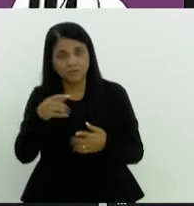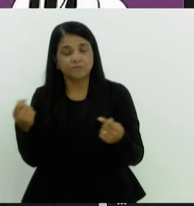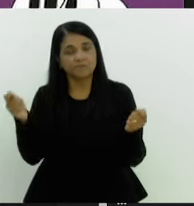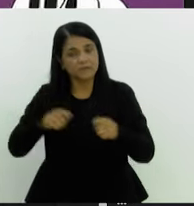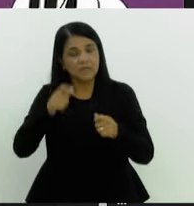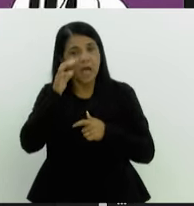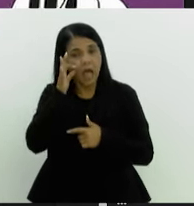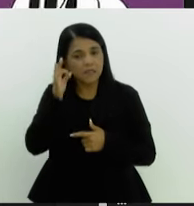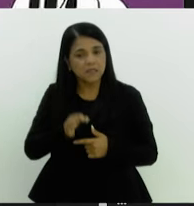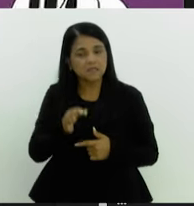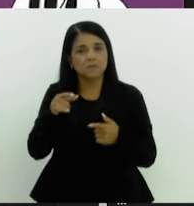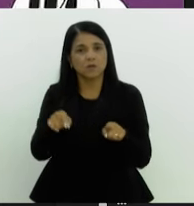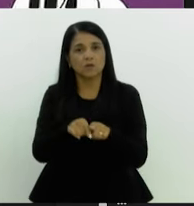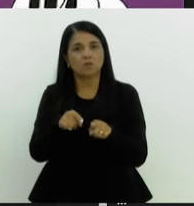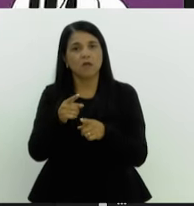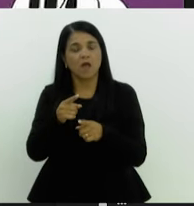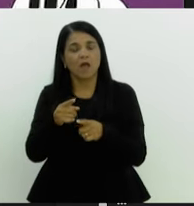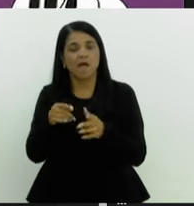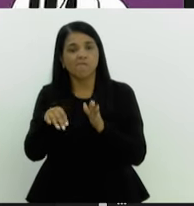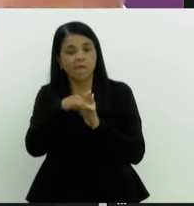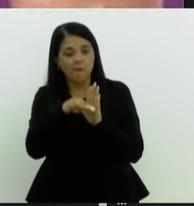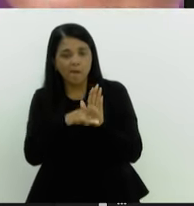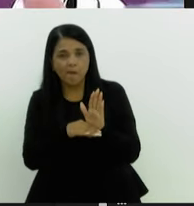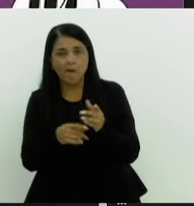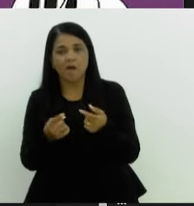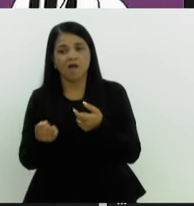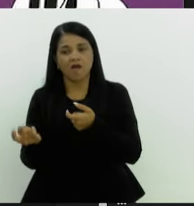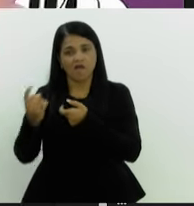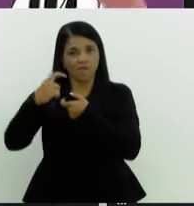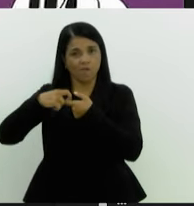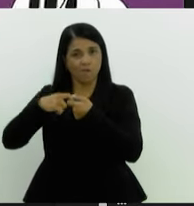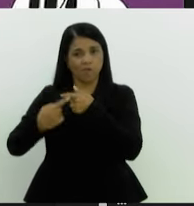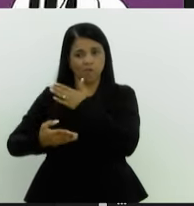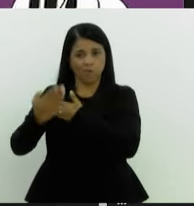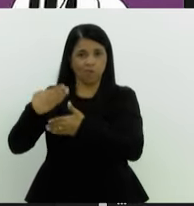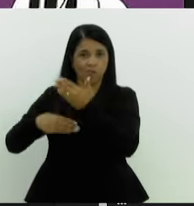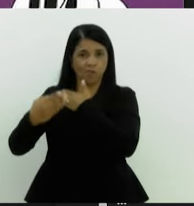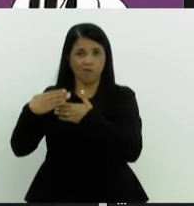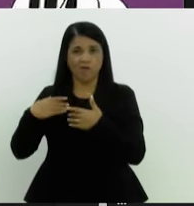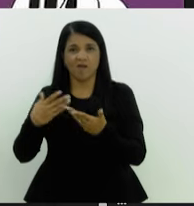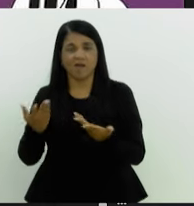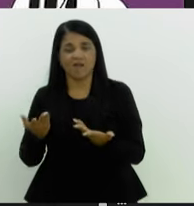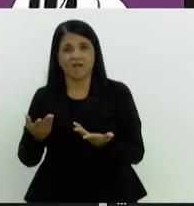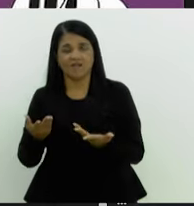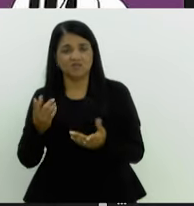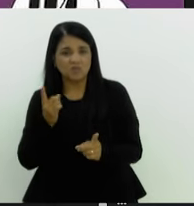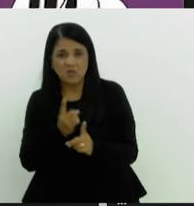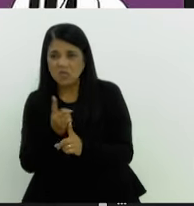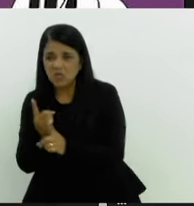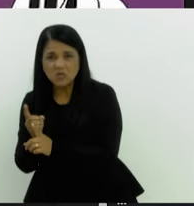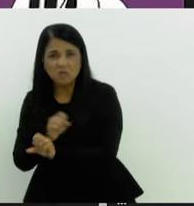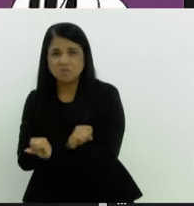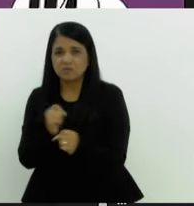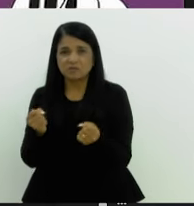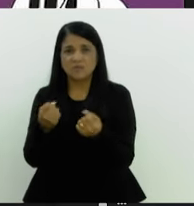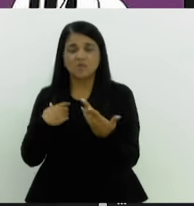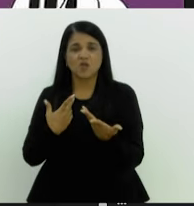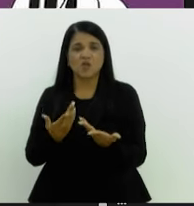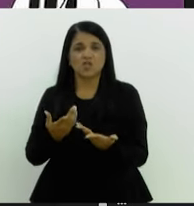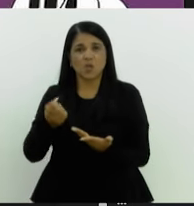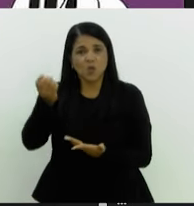essas pautas de retrocesso né que vem sobre vários cenários de que não é possível encontrar mulheres com vocação